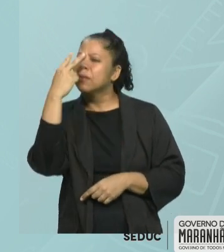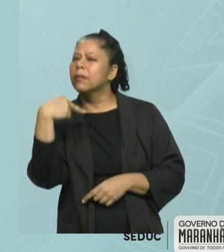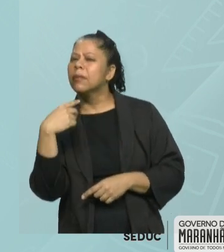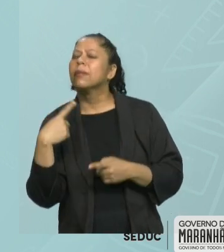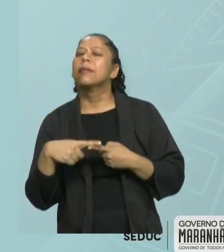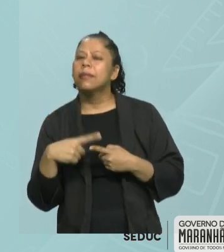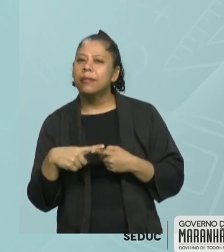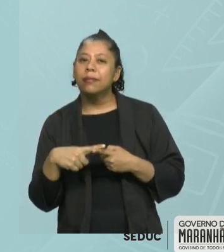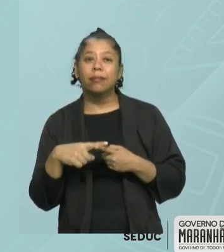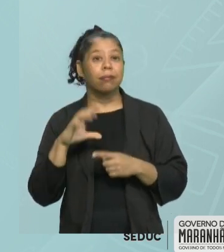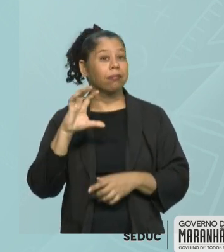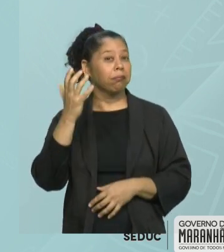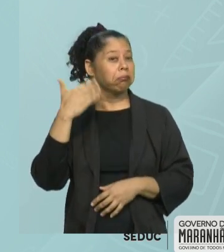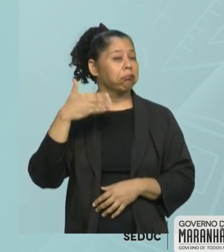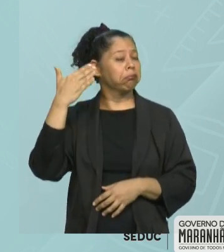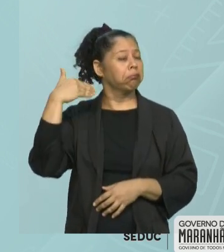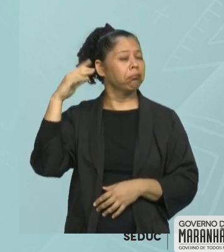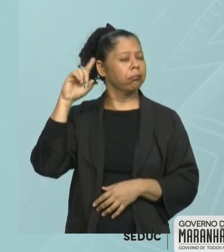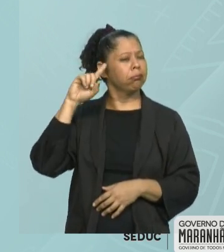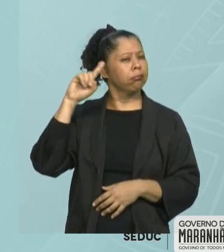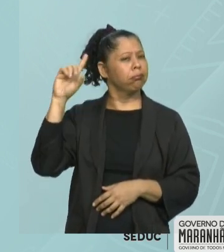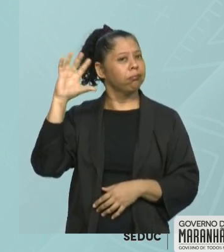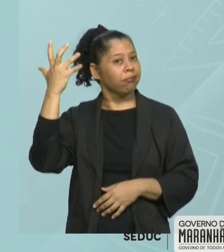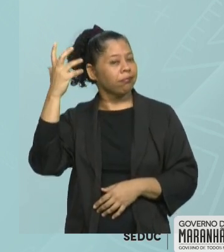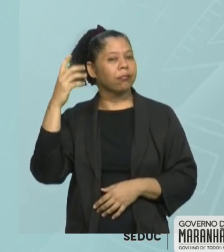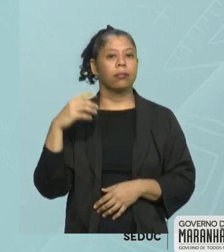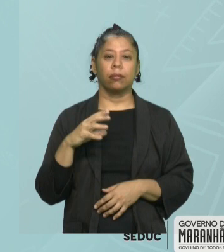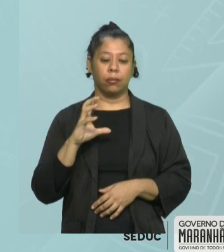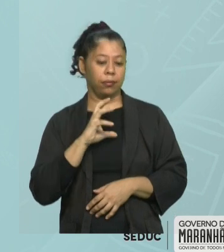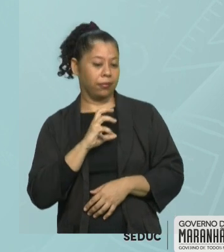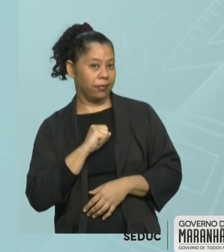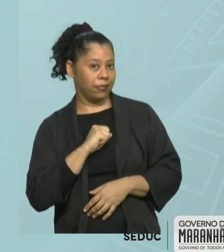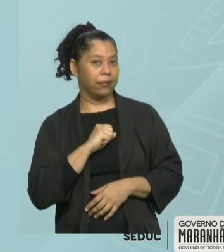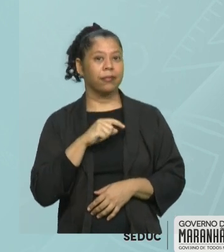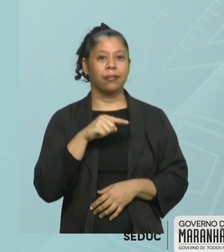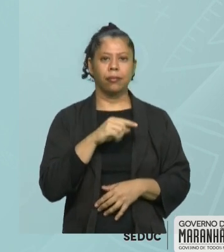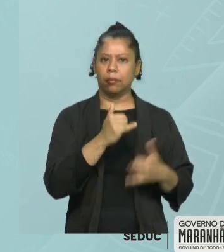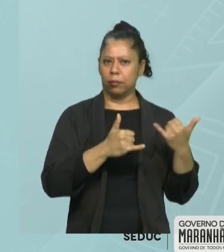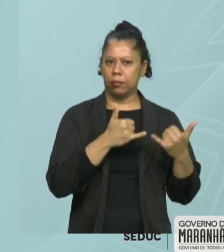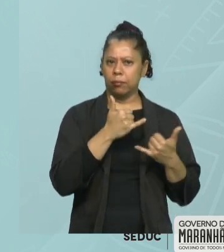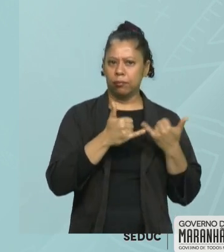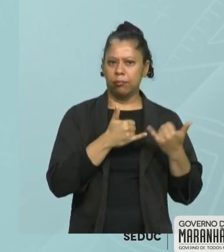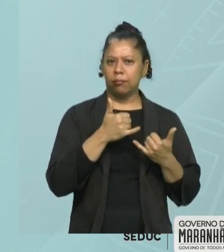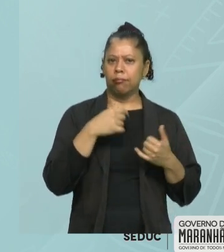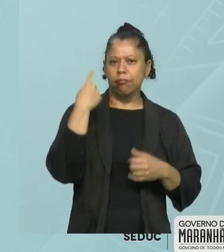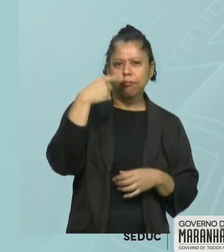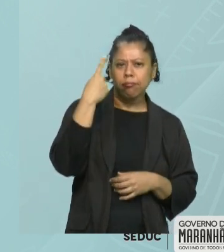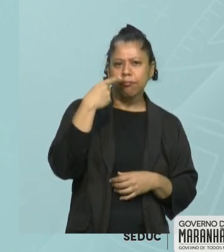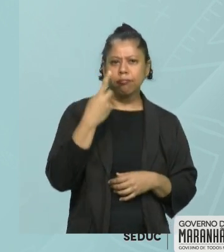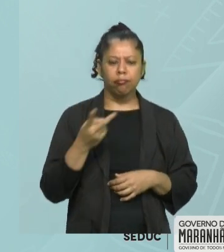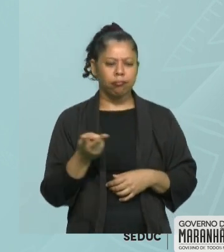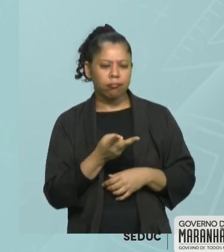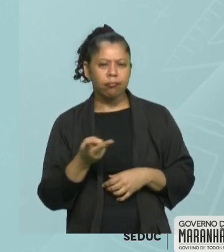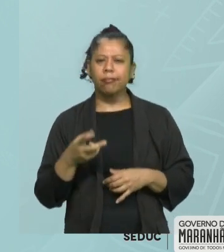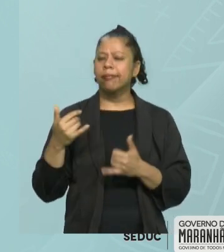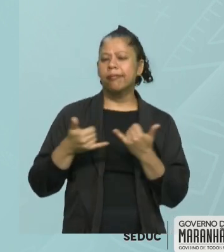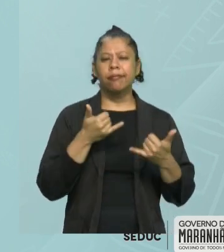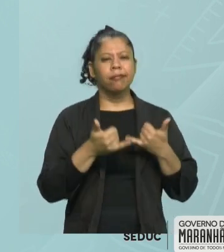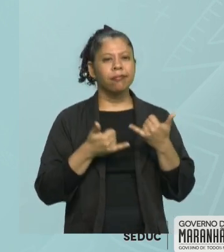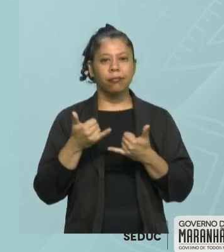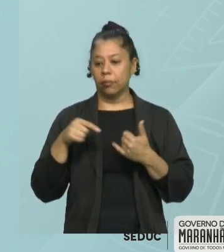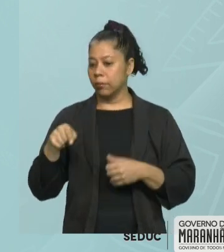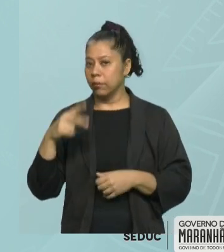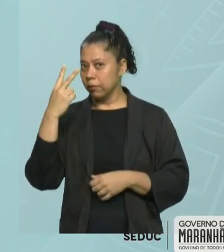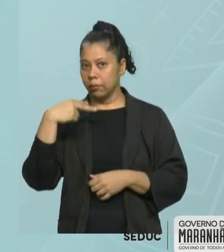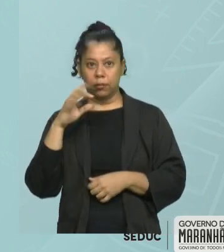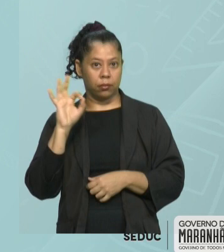Aconteceu que, num certo dia, o amor e a loucura brincavam juntos. Aquele ainda não era